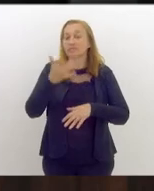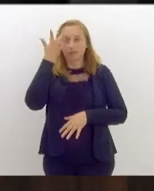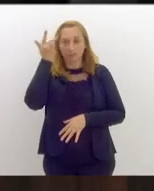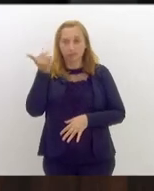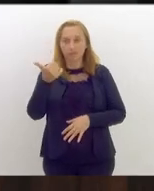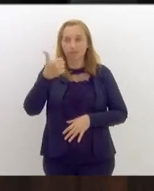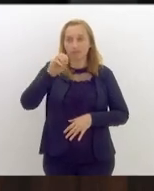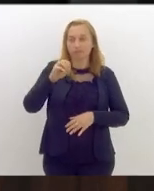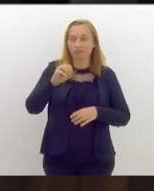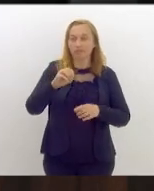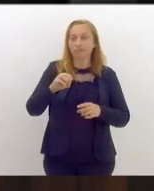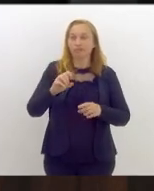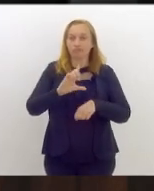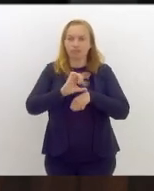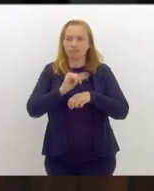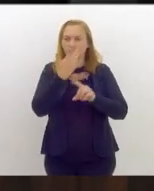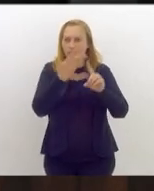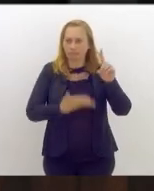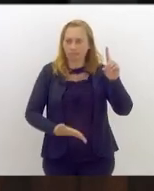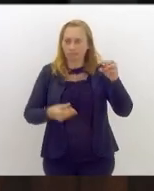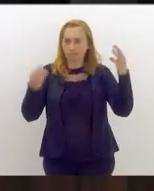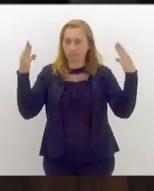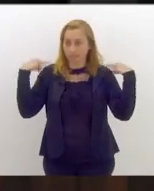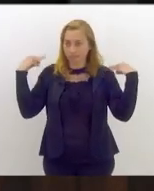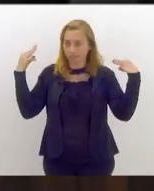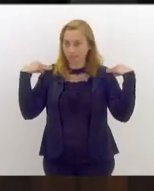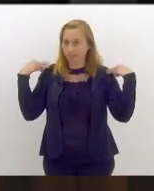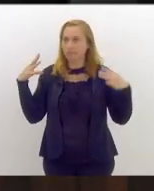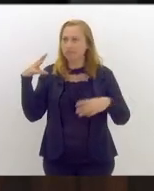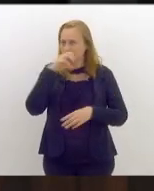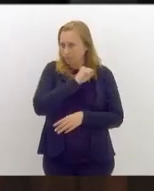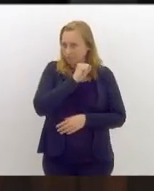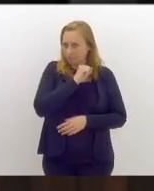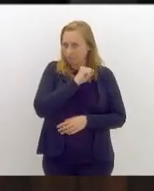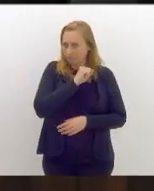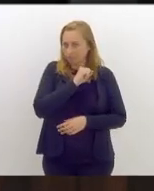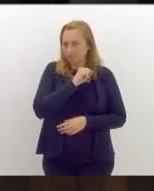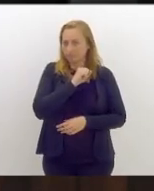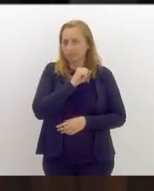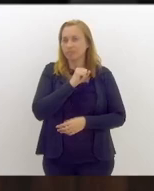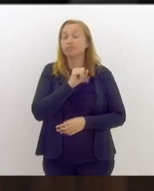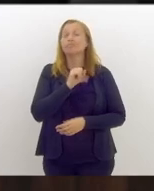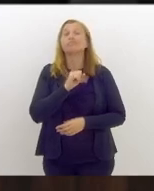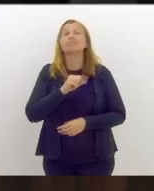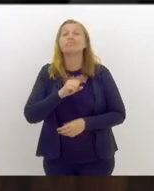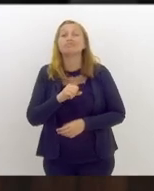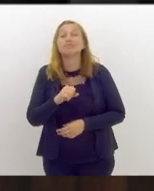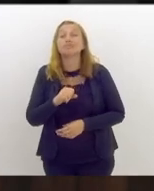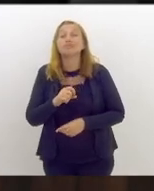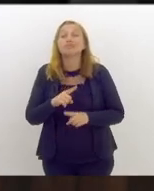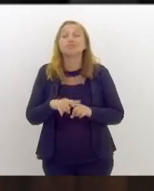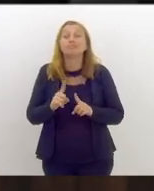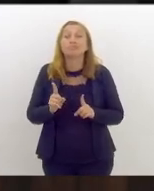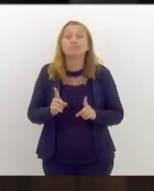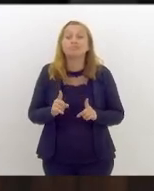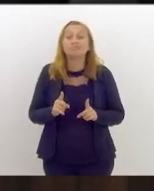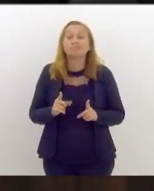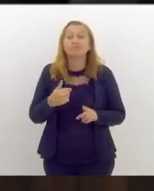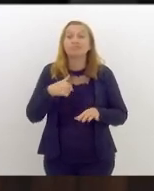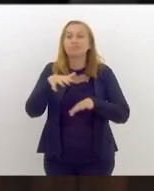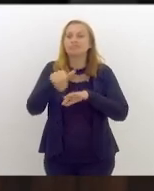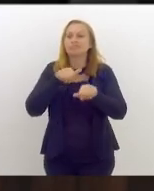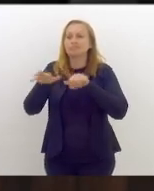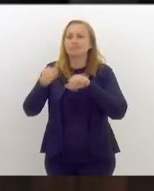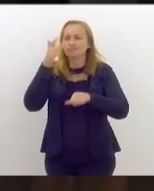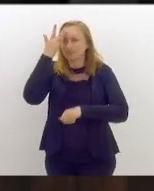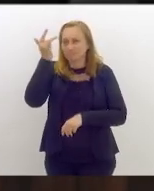uma homenagem salvo engana Marinha que é muito rápido militar Então mas eu chamei